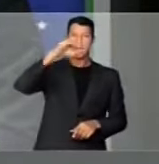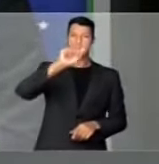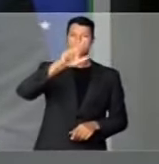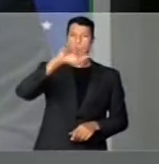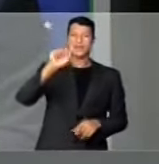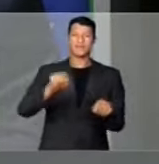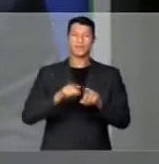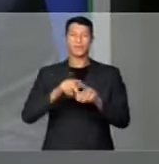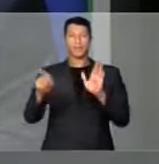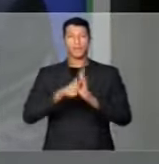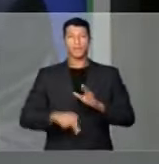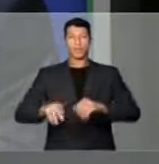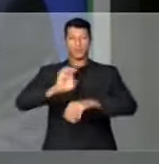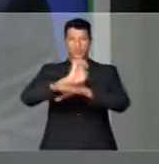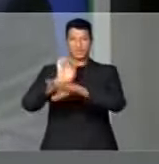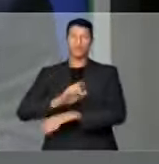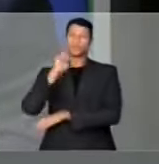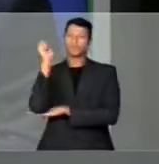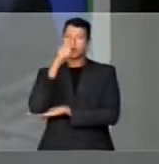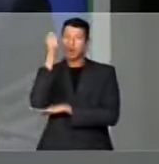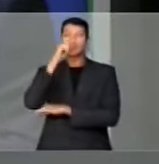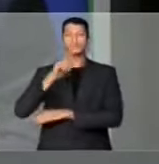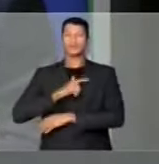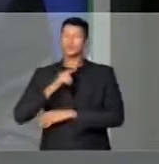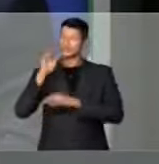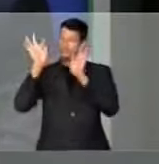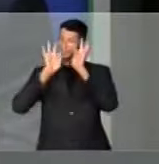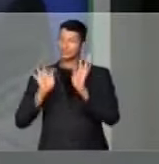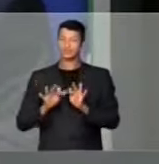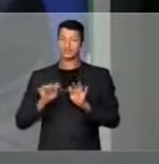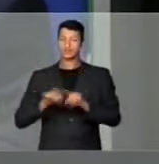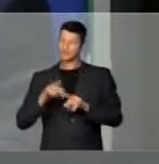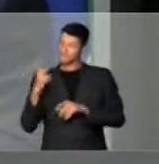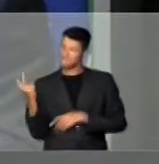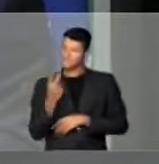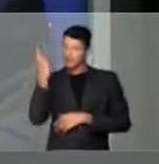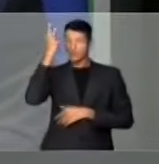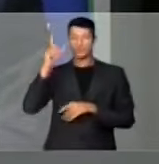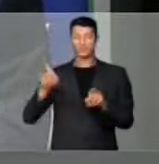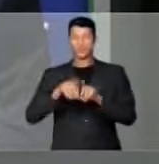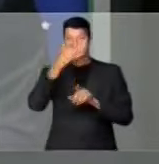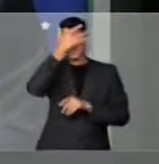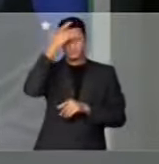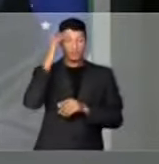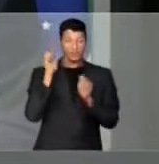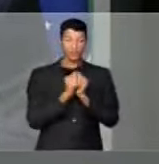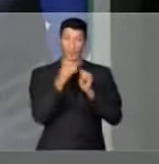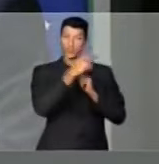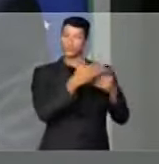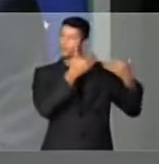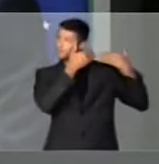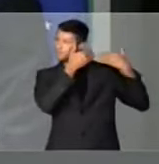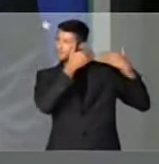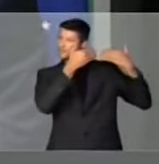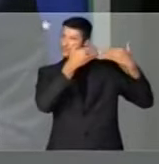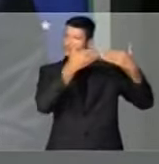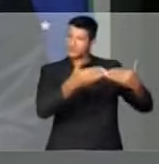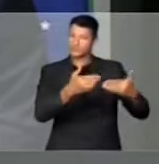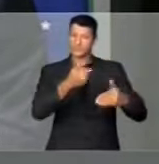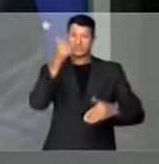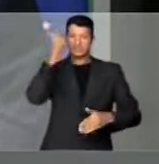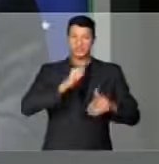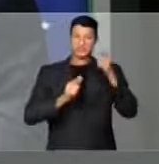nome dos gaúchos e dos brasileiros, que têm orgulho de princípios e valores, que uma pessoa com a sua história, que